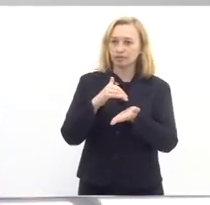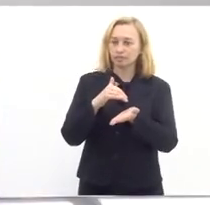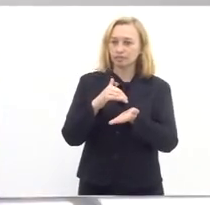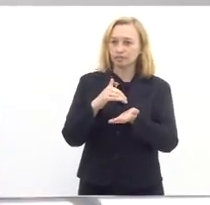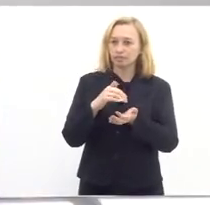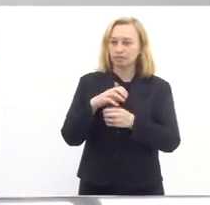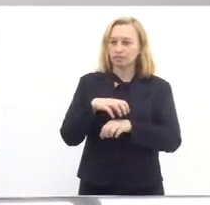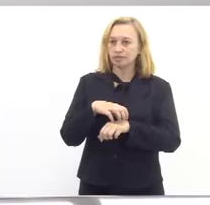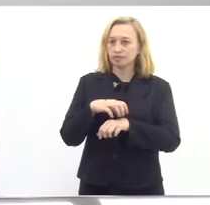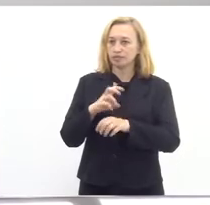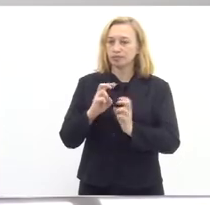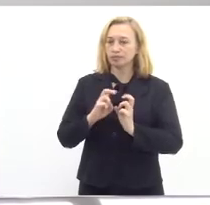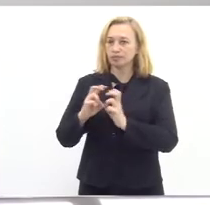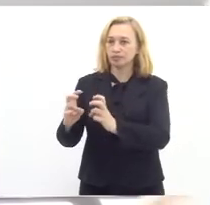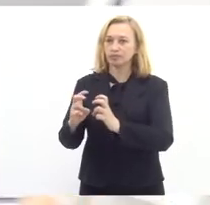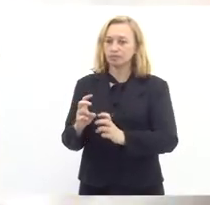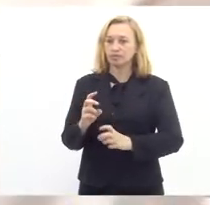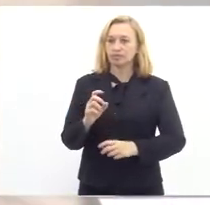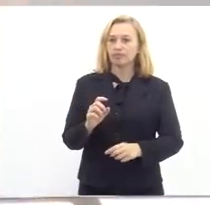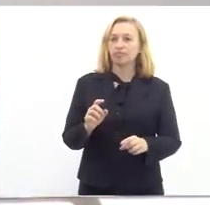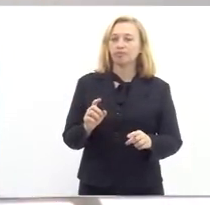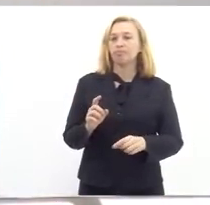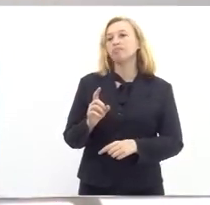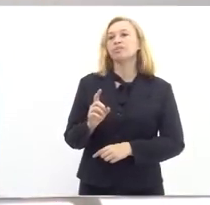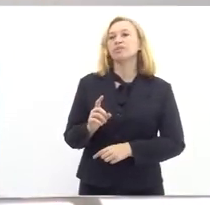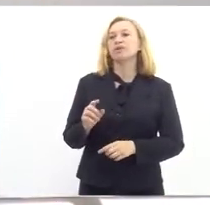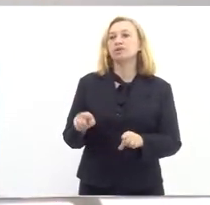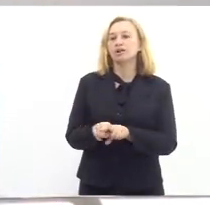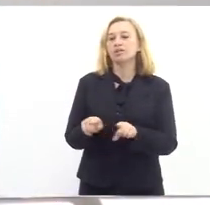Estamos aguardando a senhora Caixa, que ficou de comparecer também.